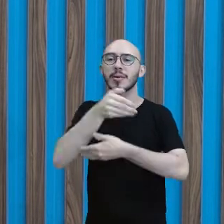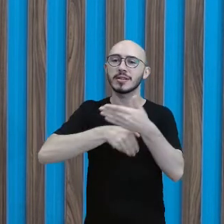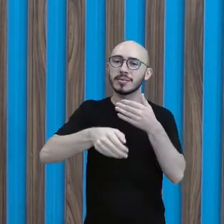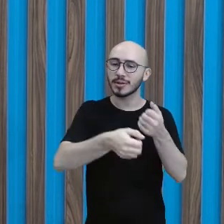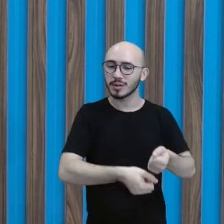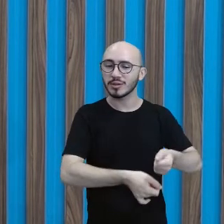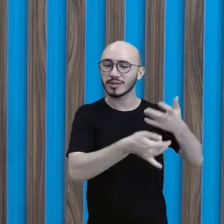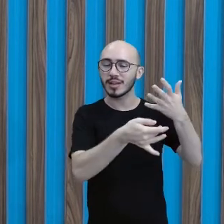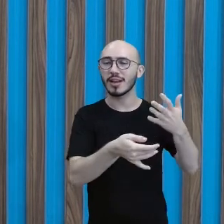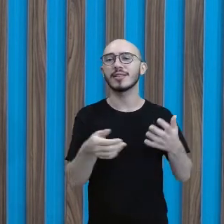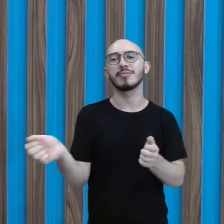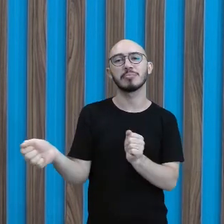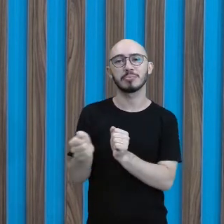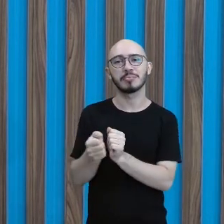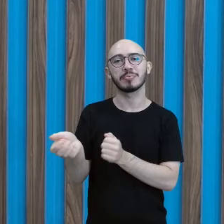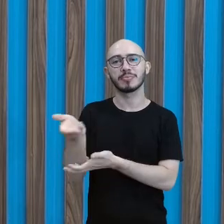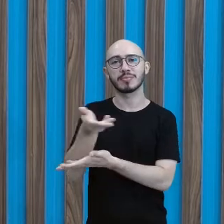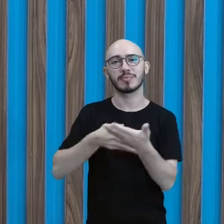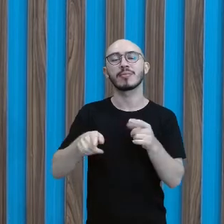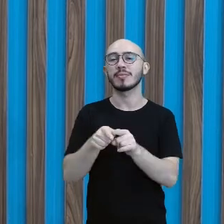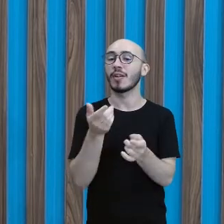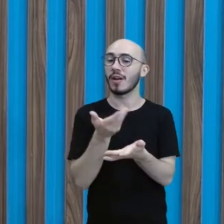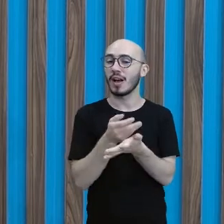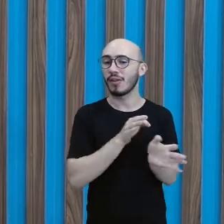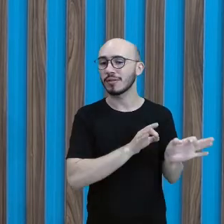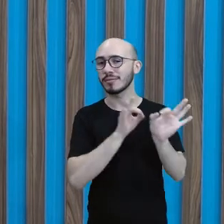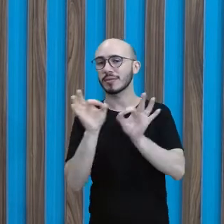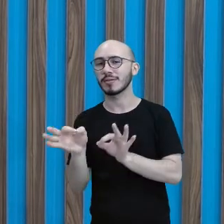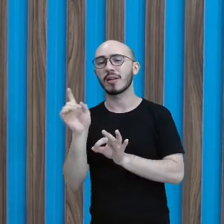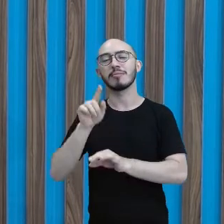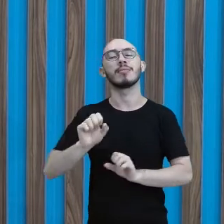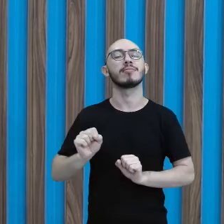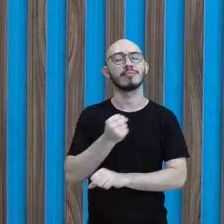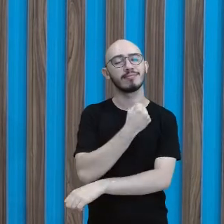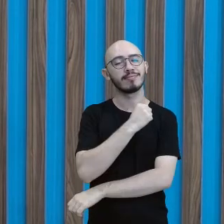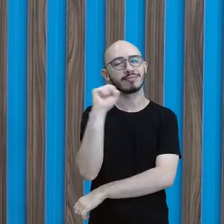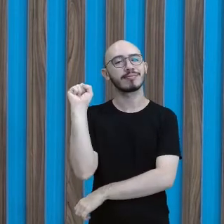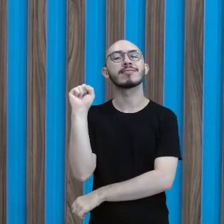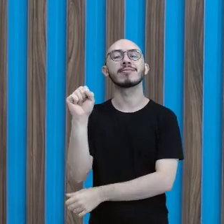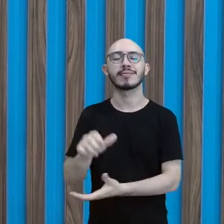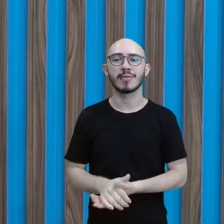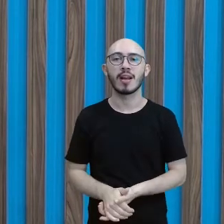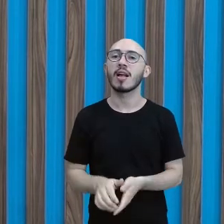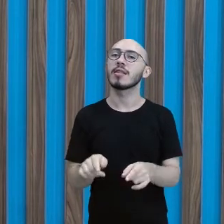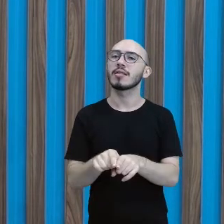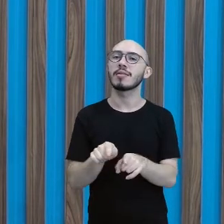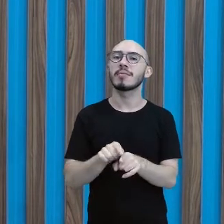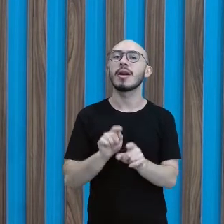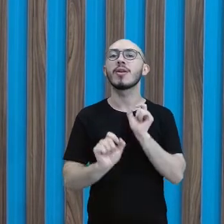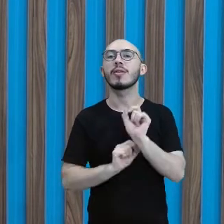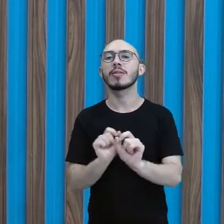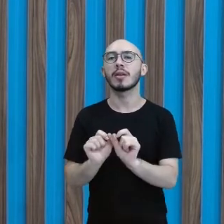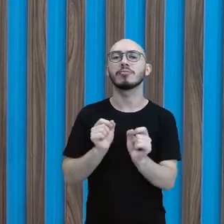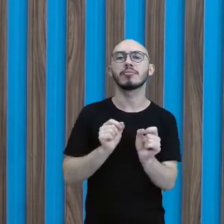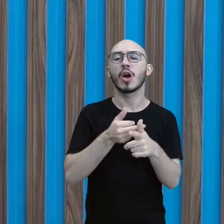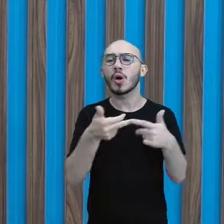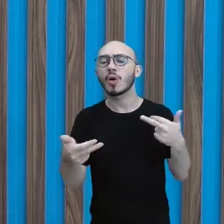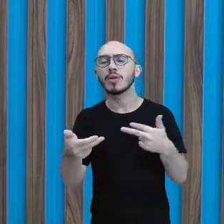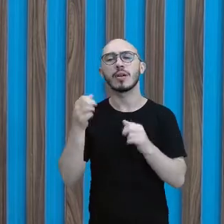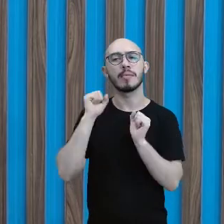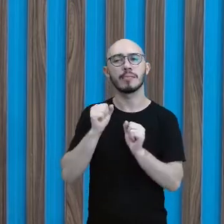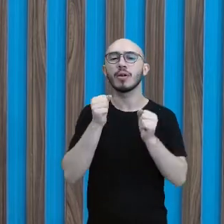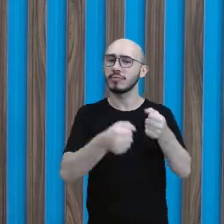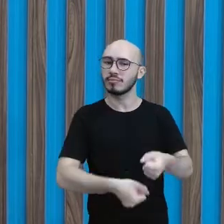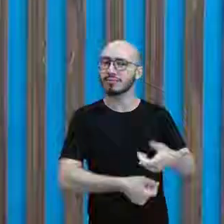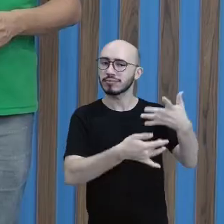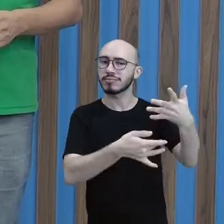chat conosco. Acompanhe aí a aula do professor Henrique, vai ser show, viu? Aí, qualquer coisa, comenta aqui que a gente passa